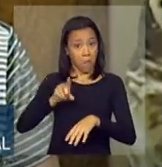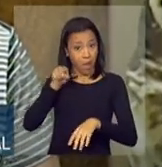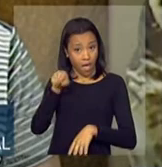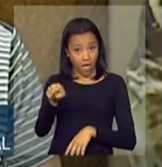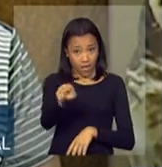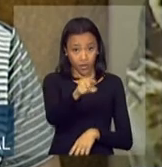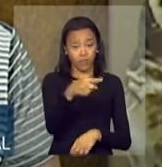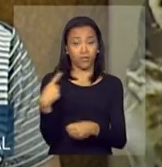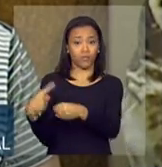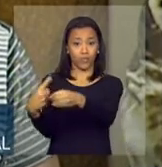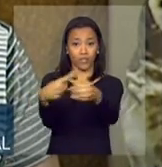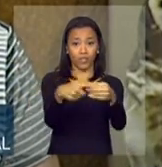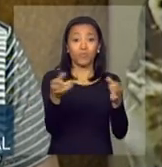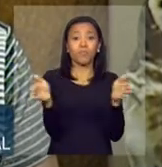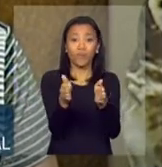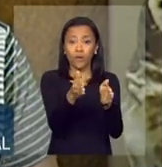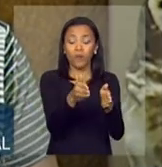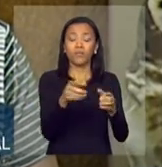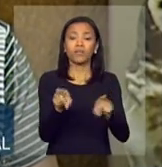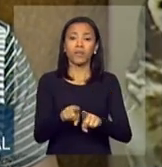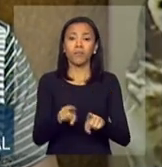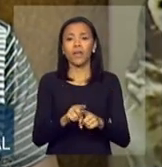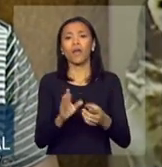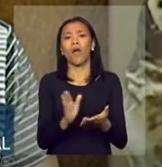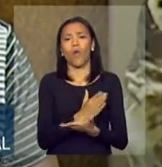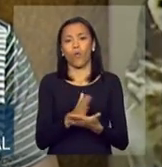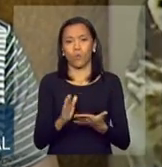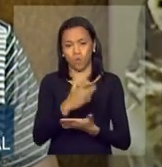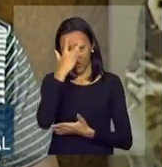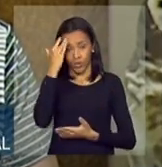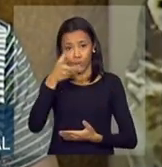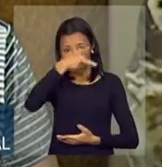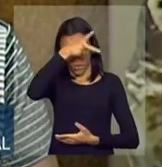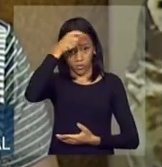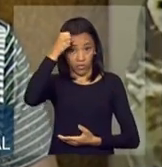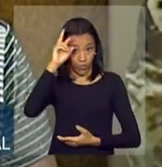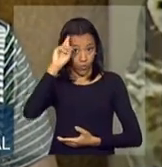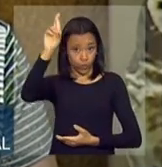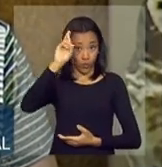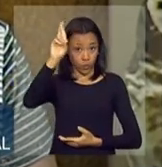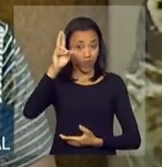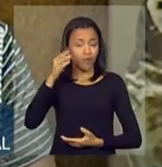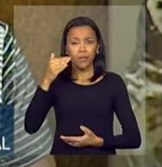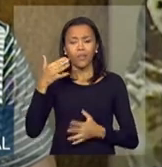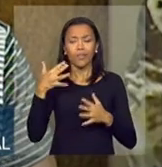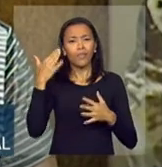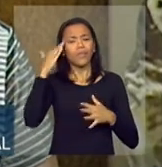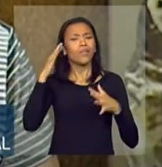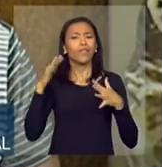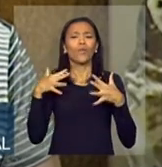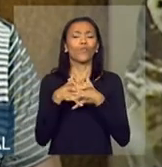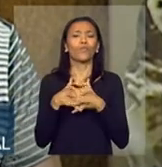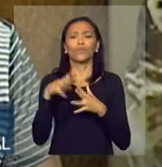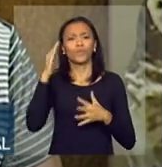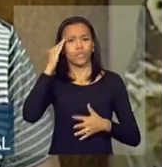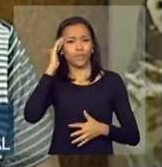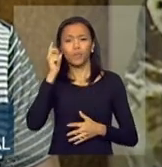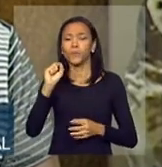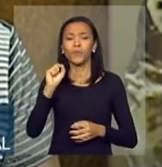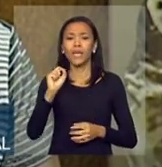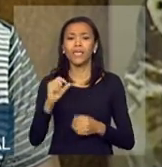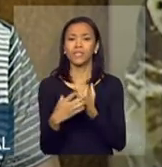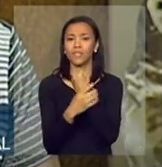gestores, em âmbito estadual e municipal, têm dificuldade de compreensão do que é segurança alimentar nacional e